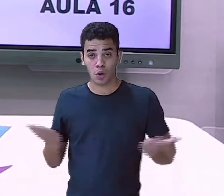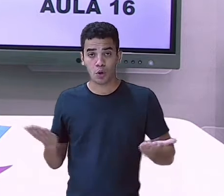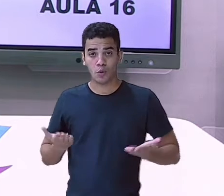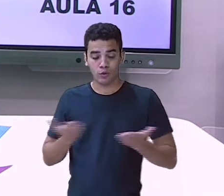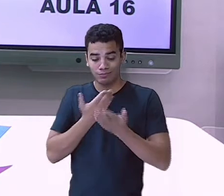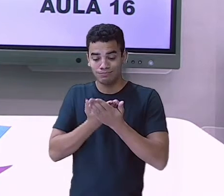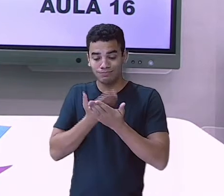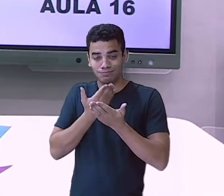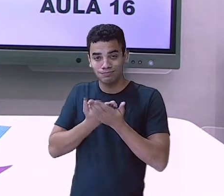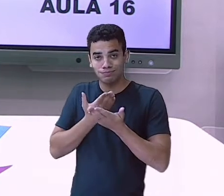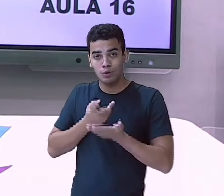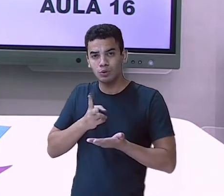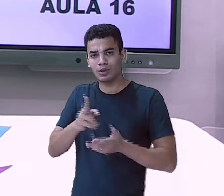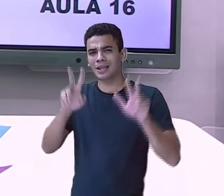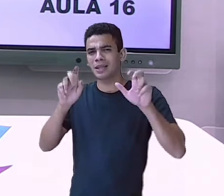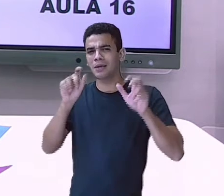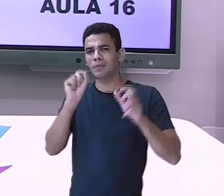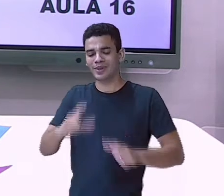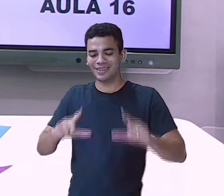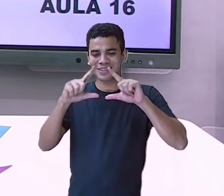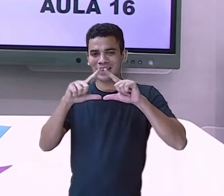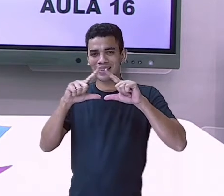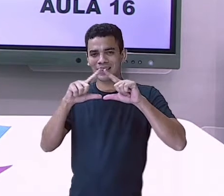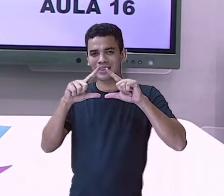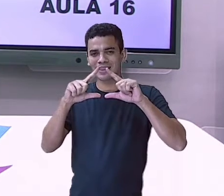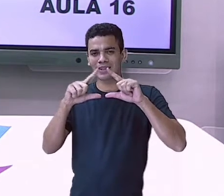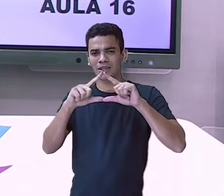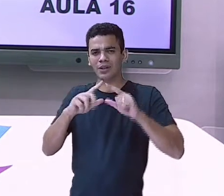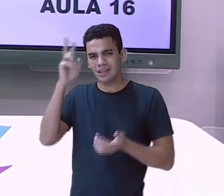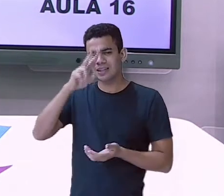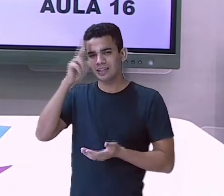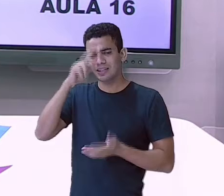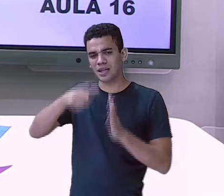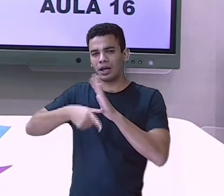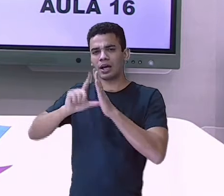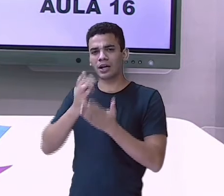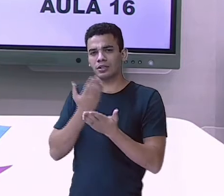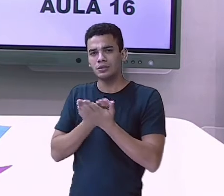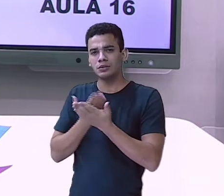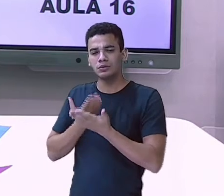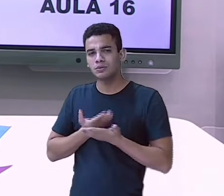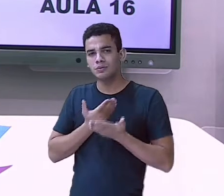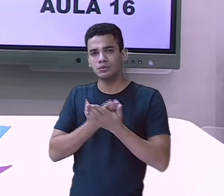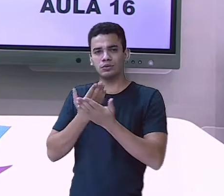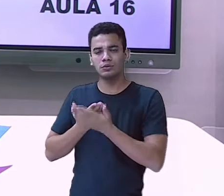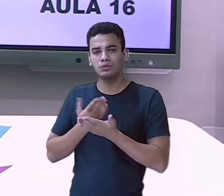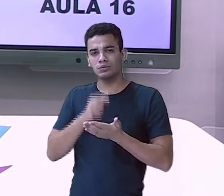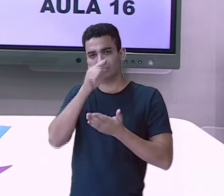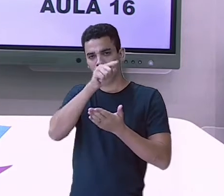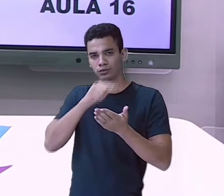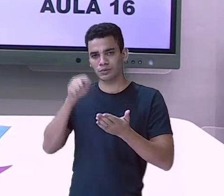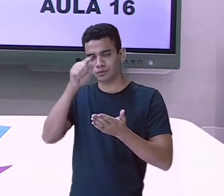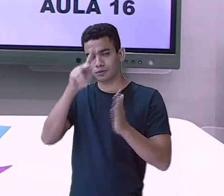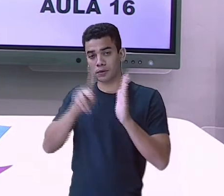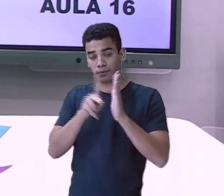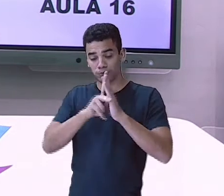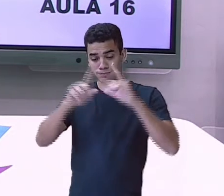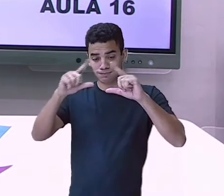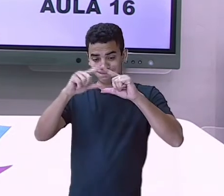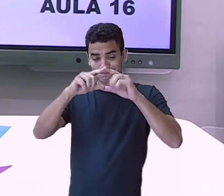de triângulos. Estão lembrados quando nós aprendemos os pontos notáveis de um triângulo? Hoje nós